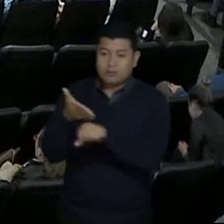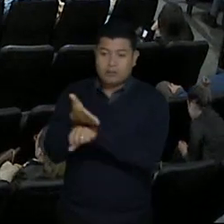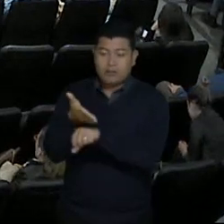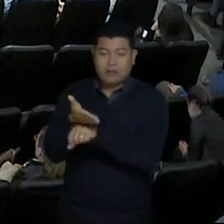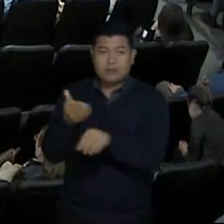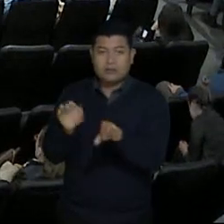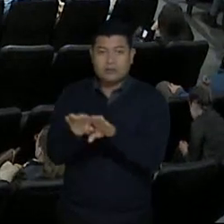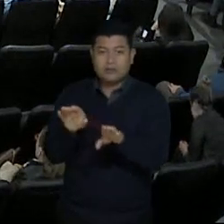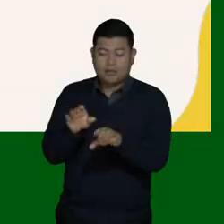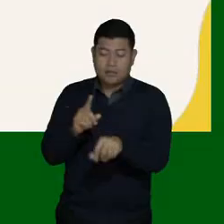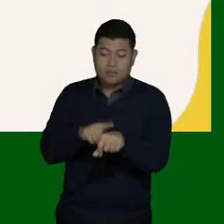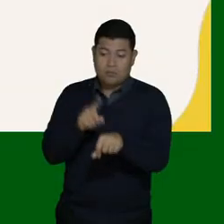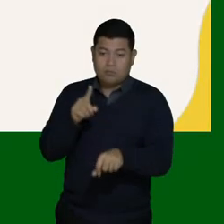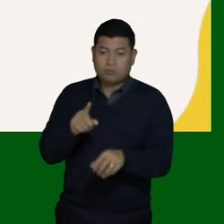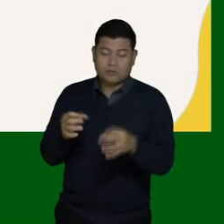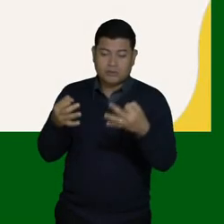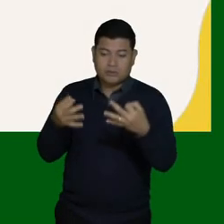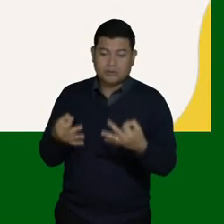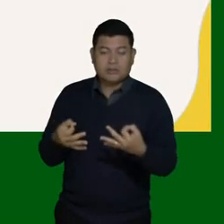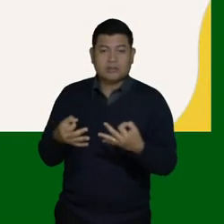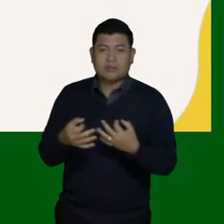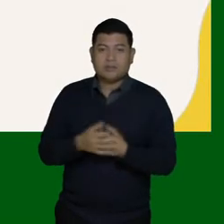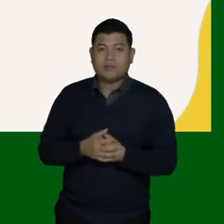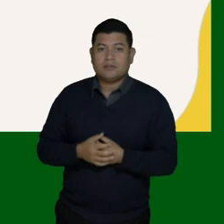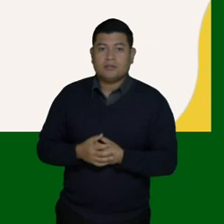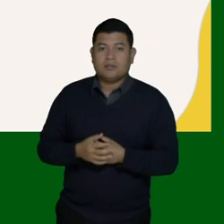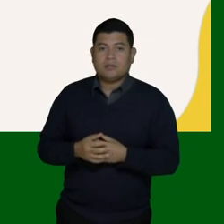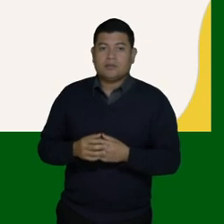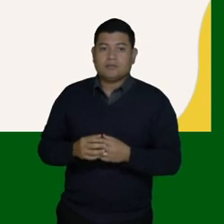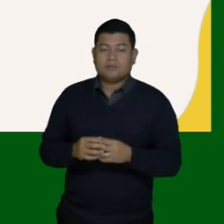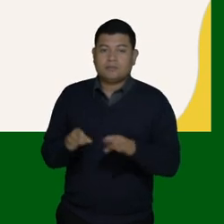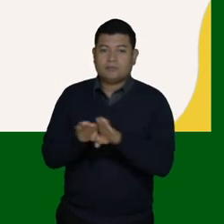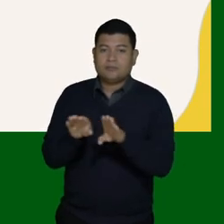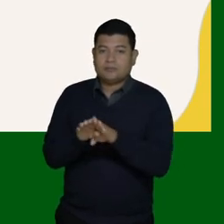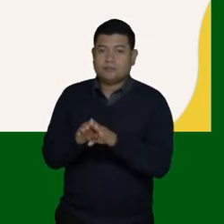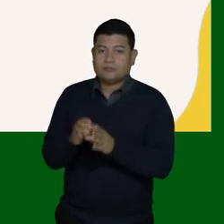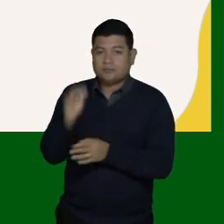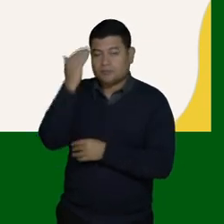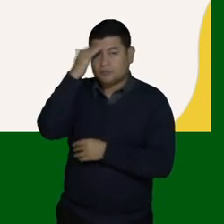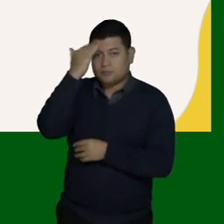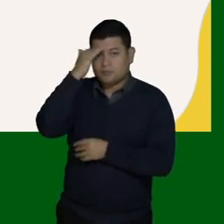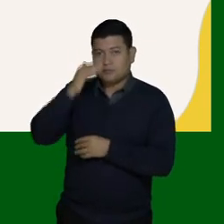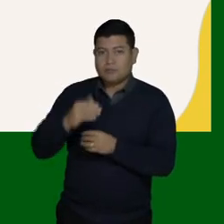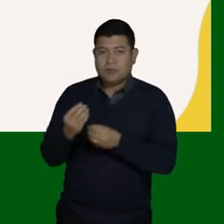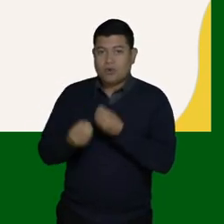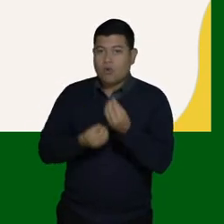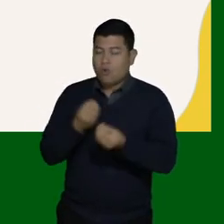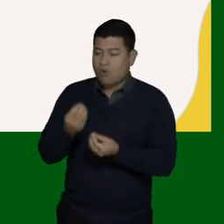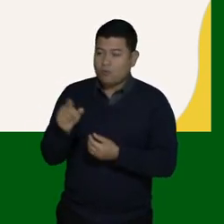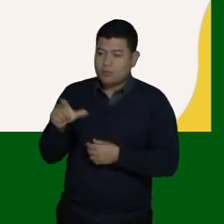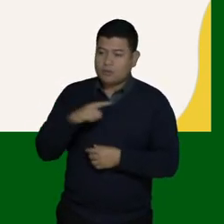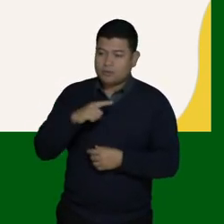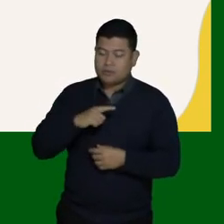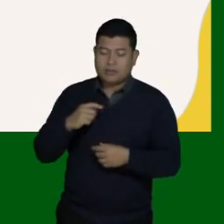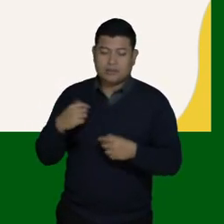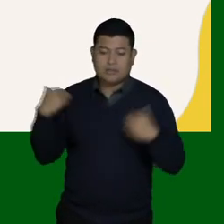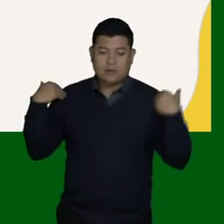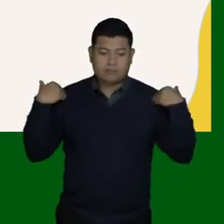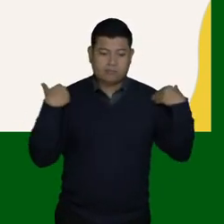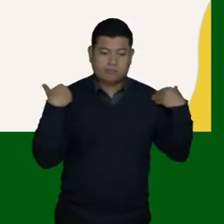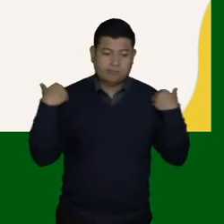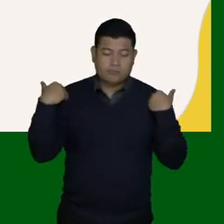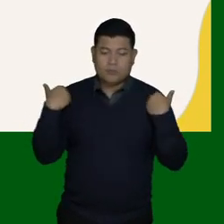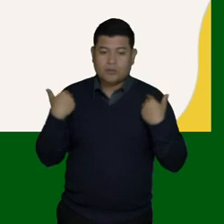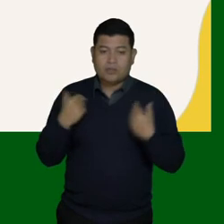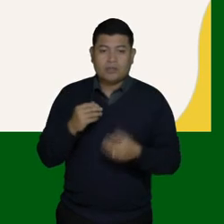nesse momento o exame físico da criança pra gente igual a questão das competências de coordenação motora estática e